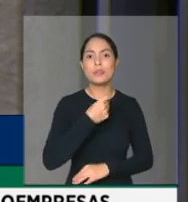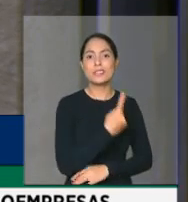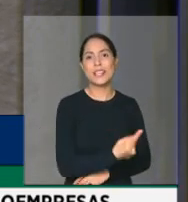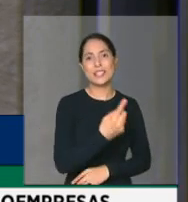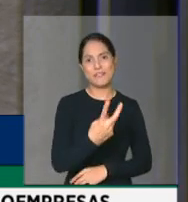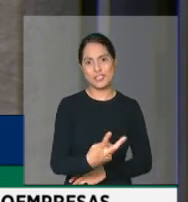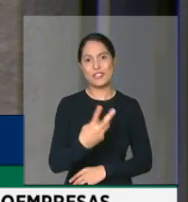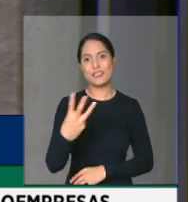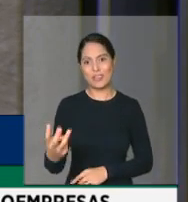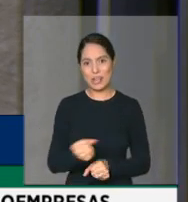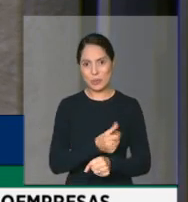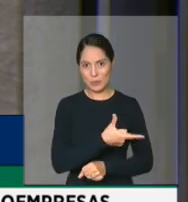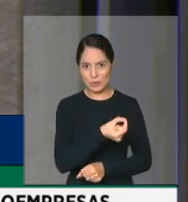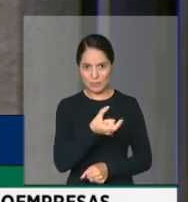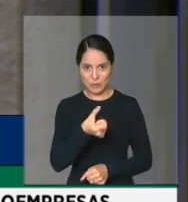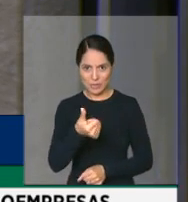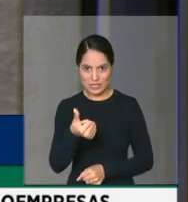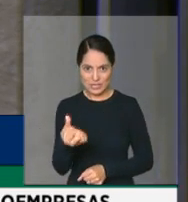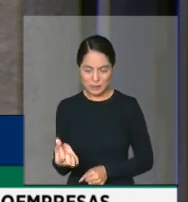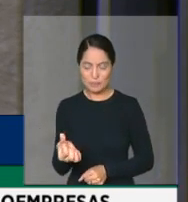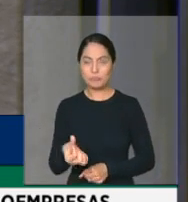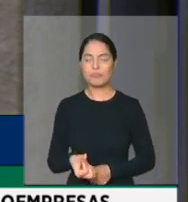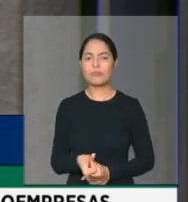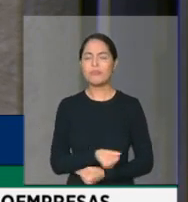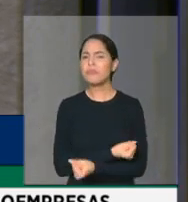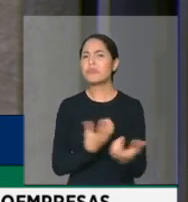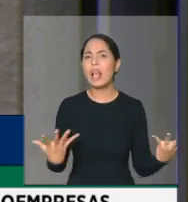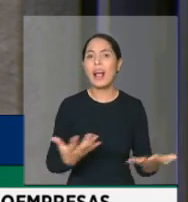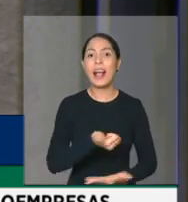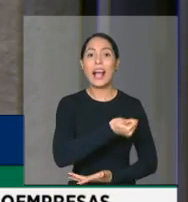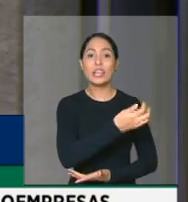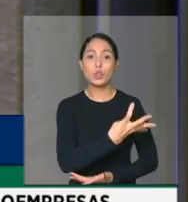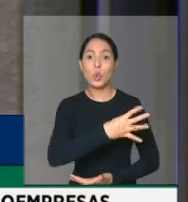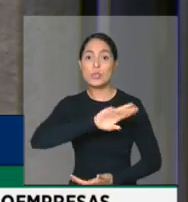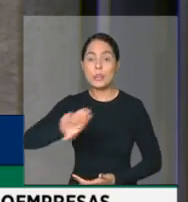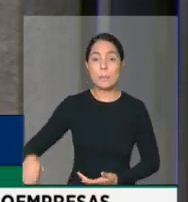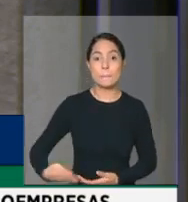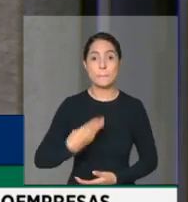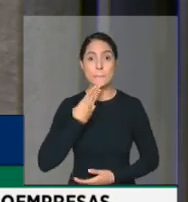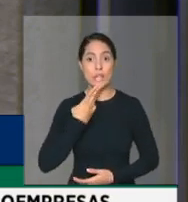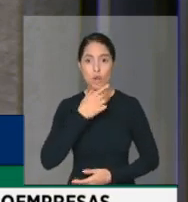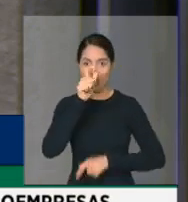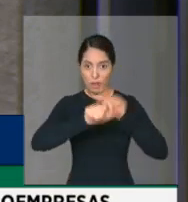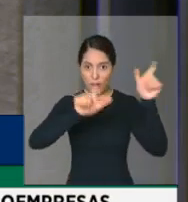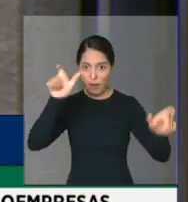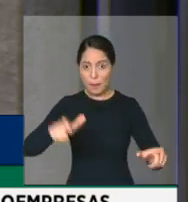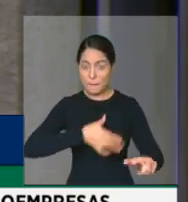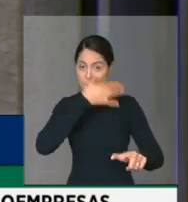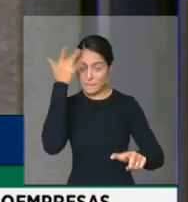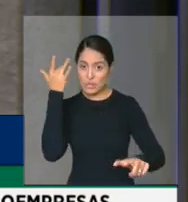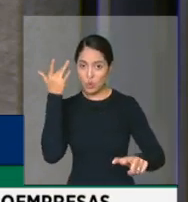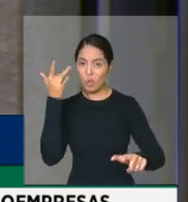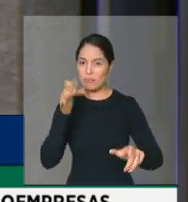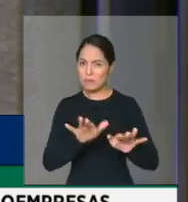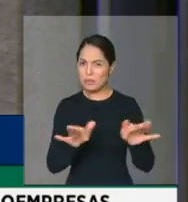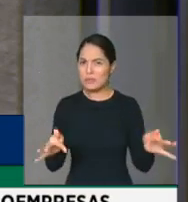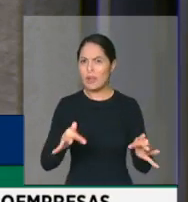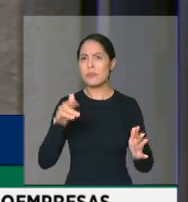de 2006, perfazendo um total de 14 milhões e 800 mil de optantes por esse regime tributário